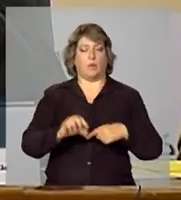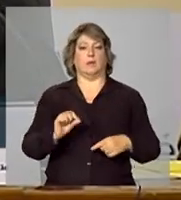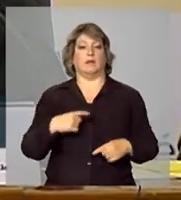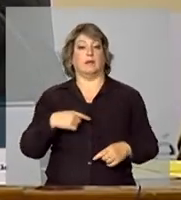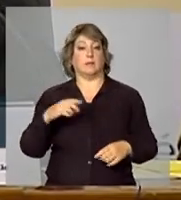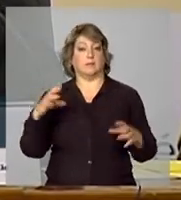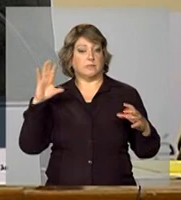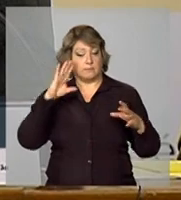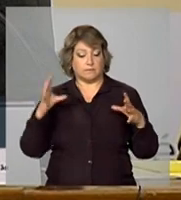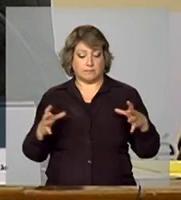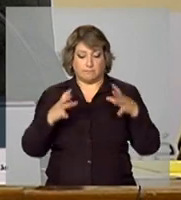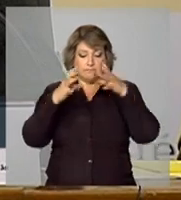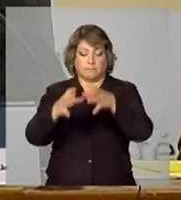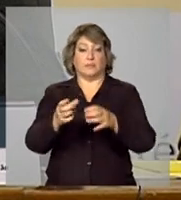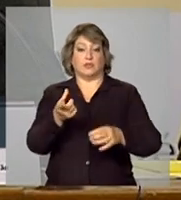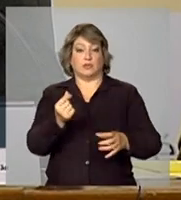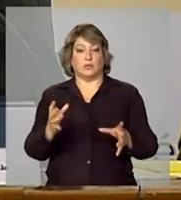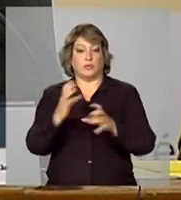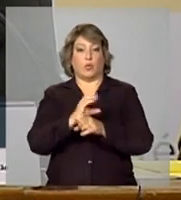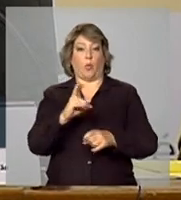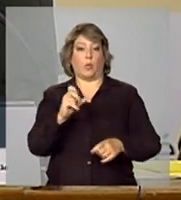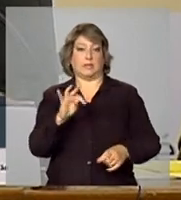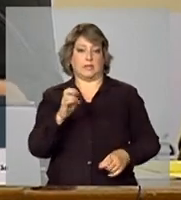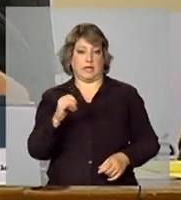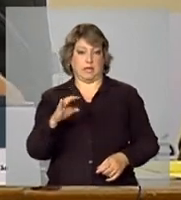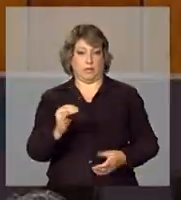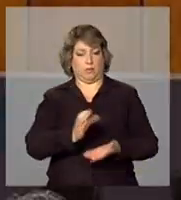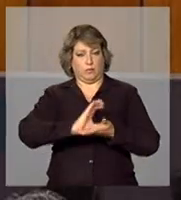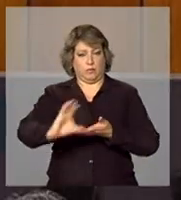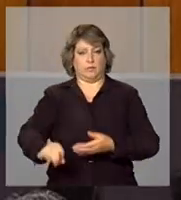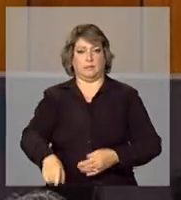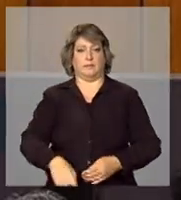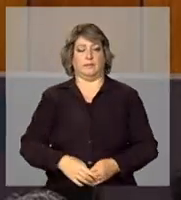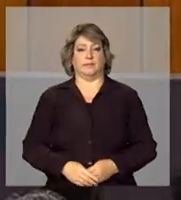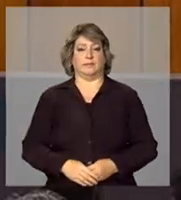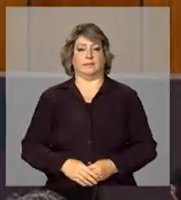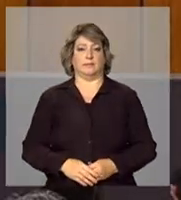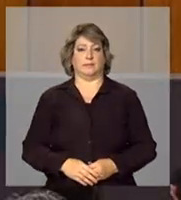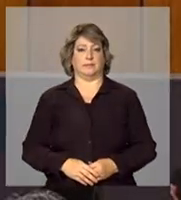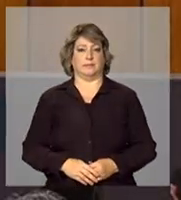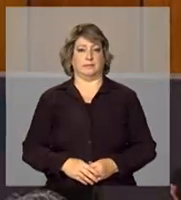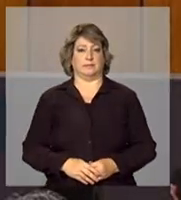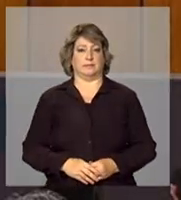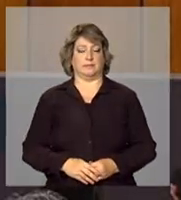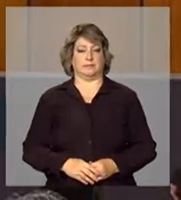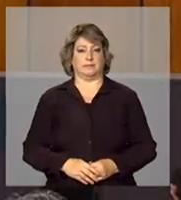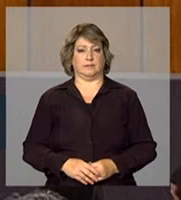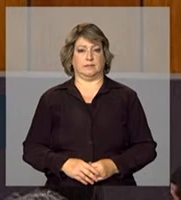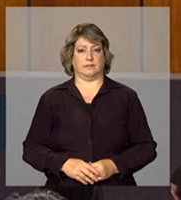parte importante deles no custeio E aí